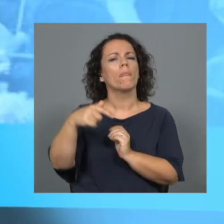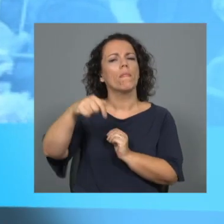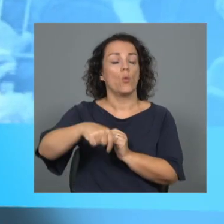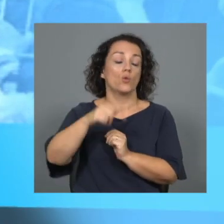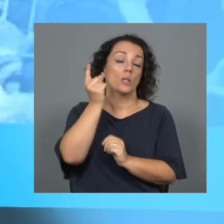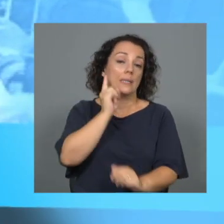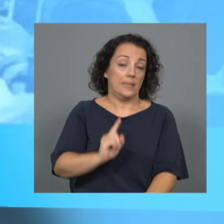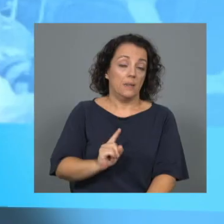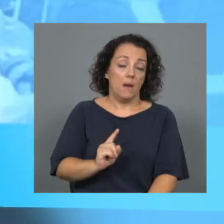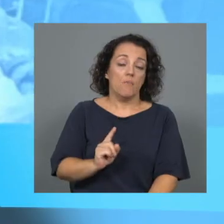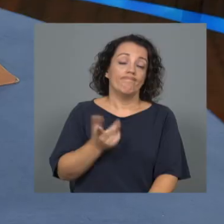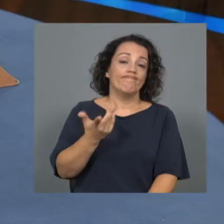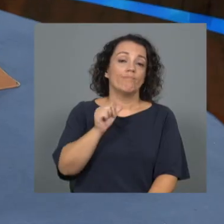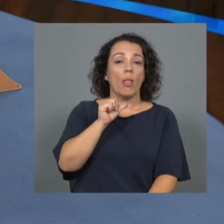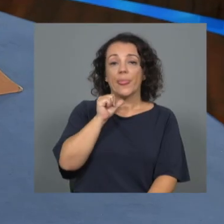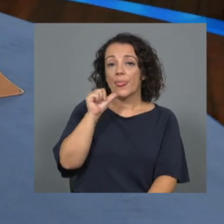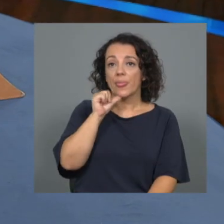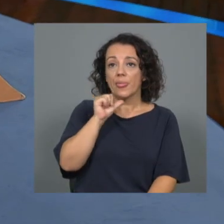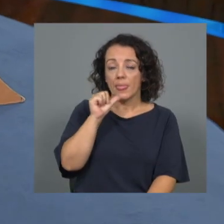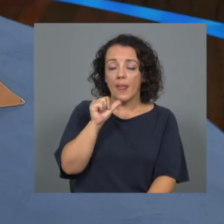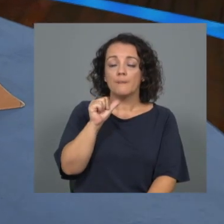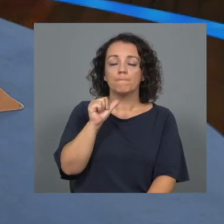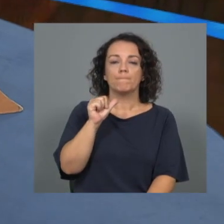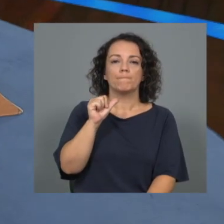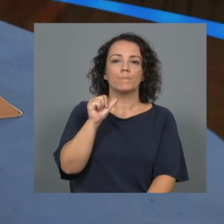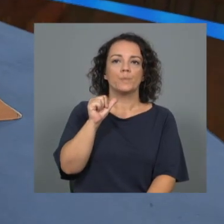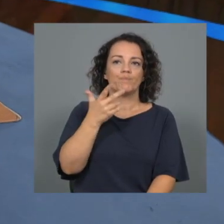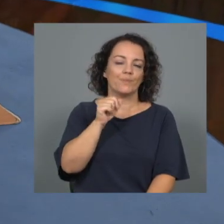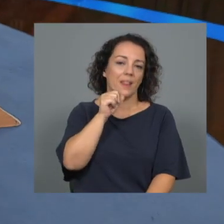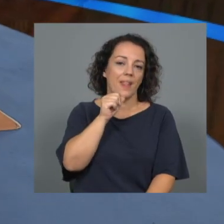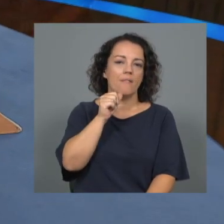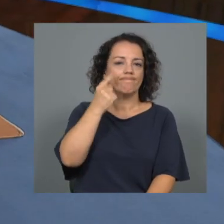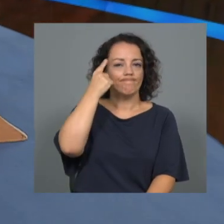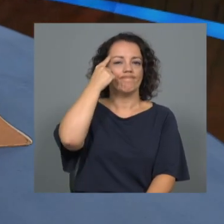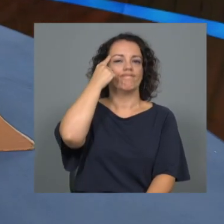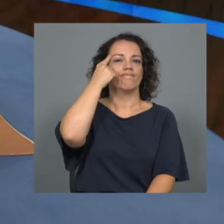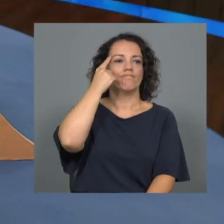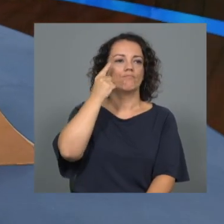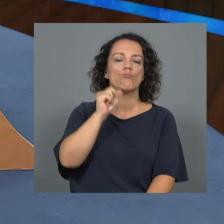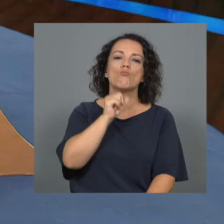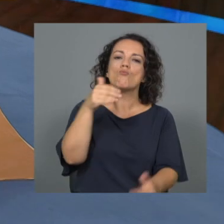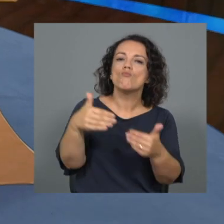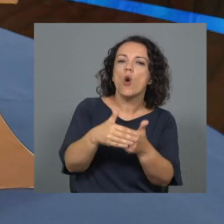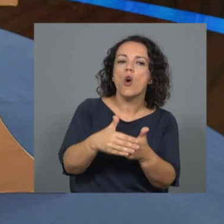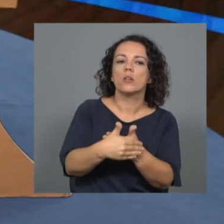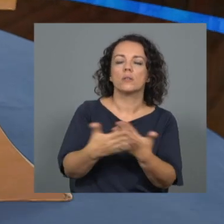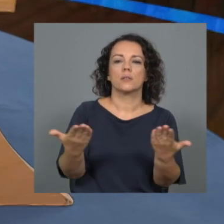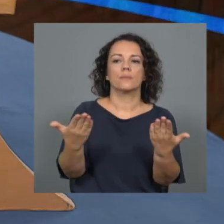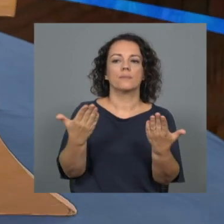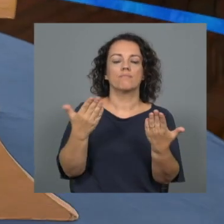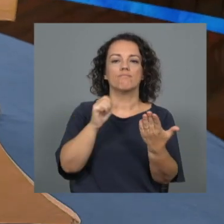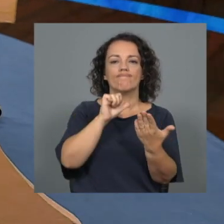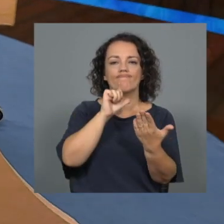que habitualmente nos lembramos desta realidade da morte, do luto, muito